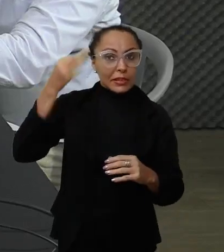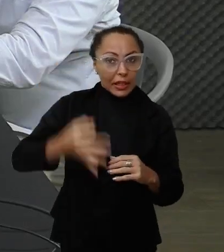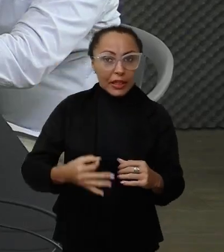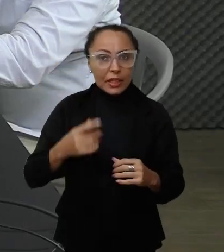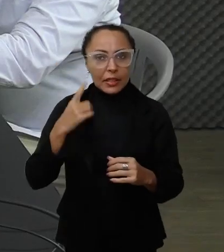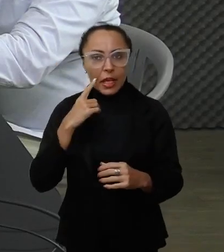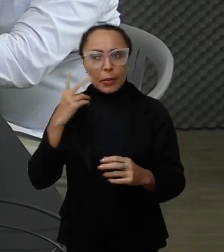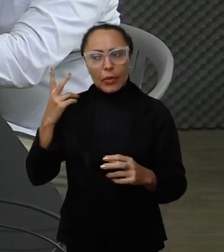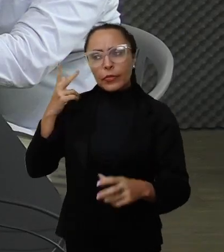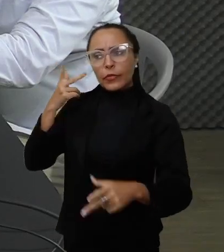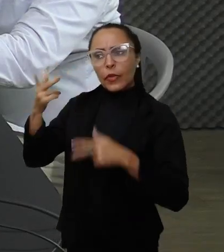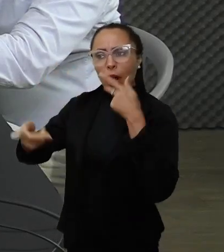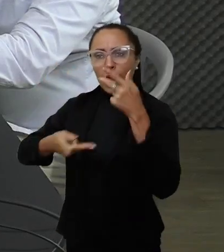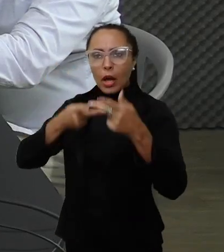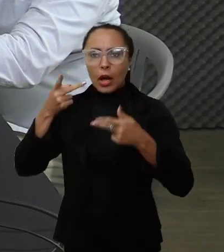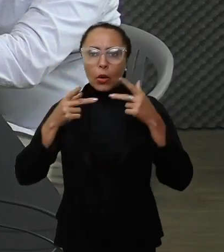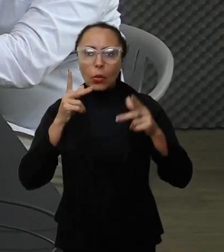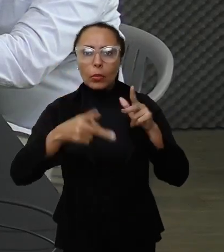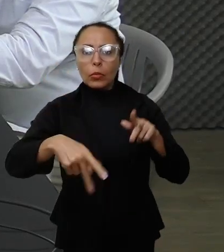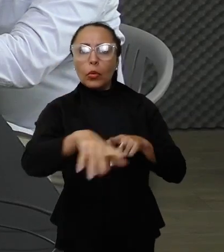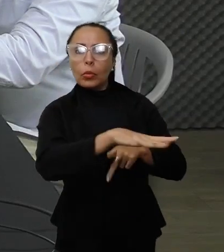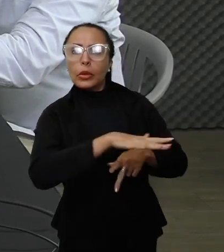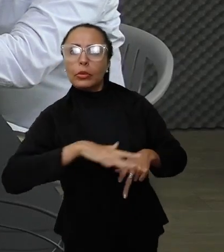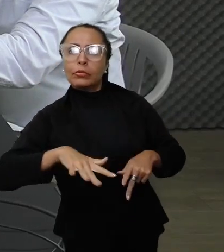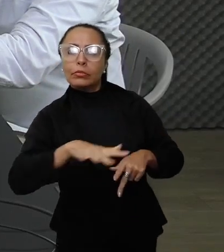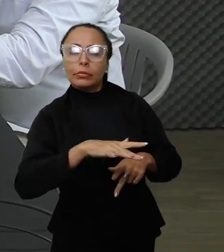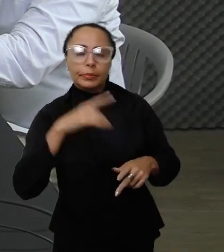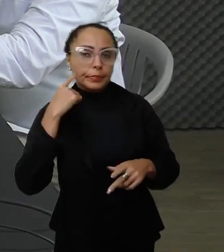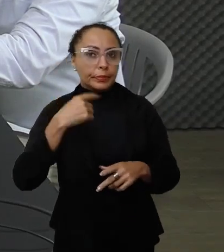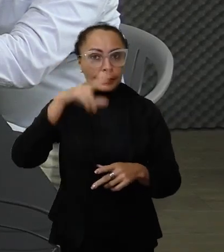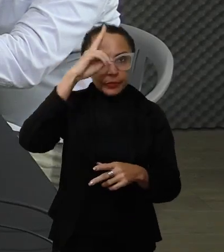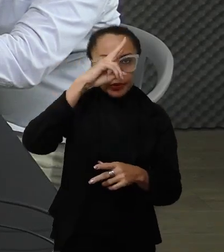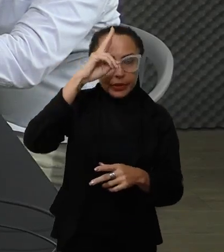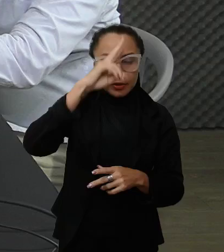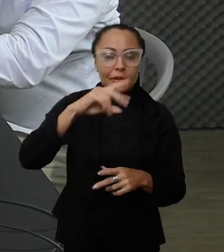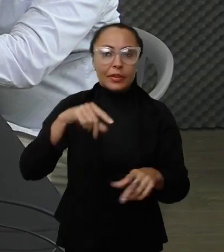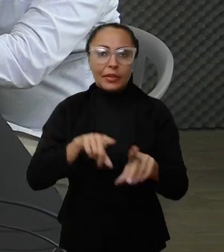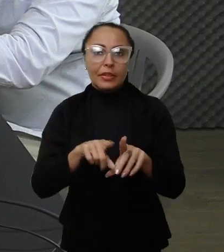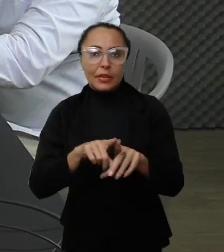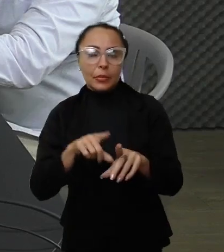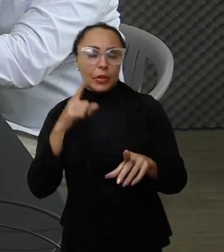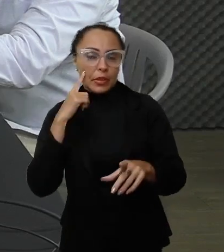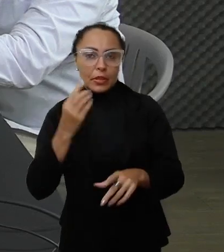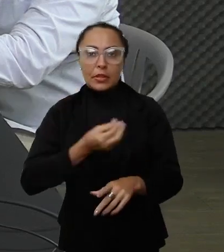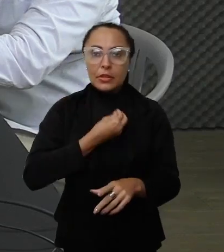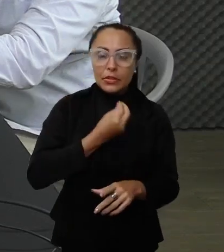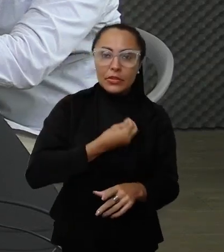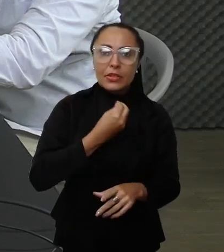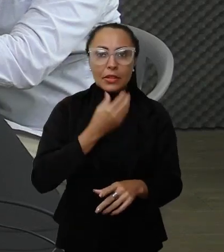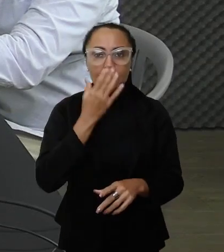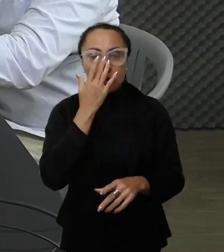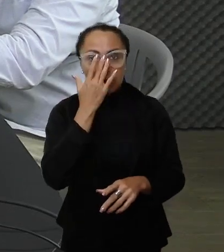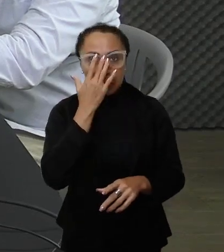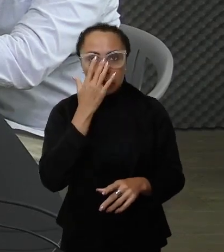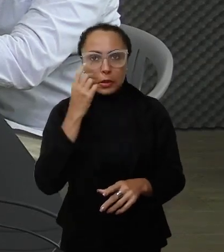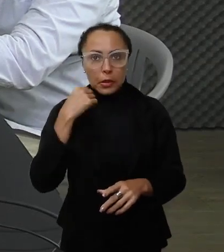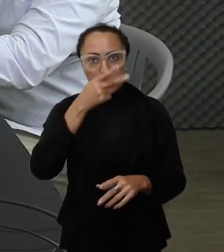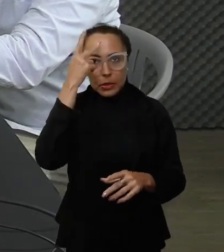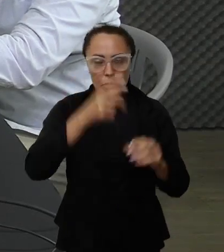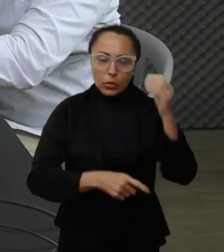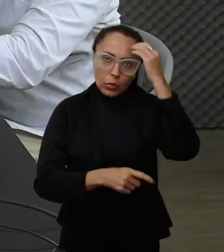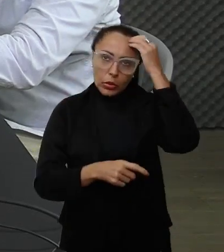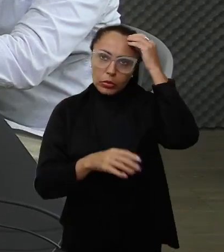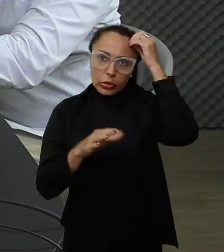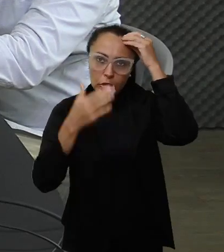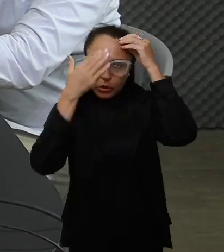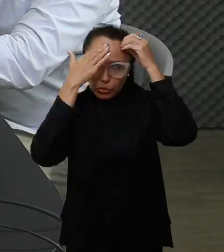com todos os públicos, lembrando que existe, como você mesmo disse, pessoas que são analfabetas